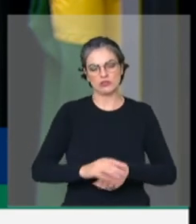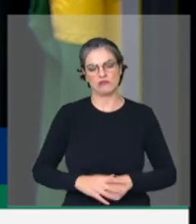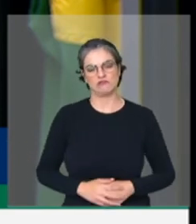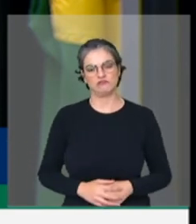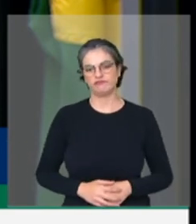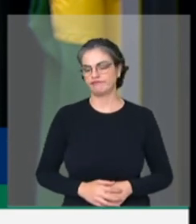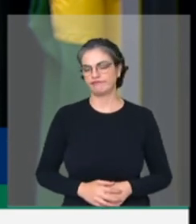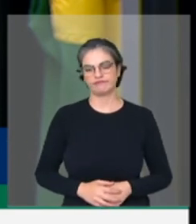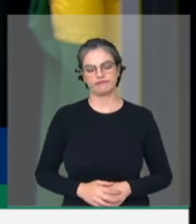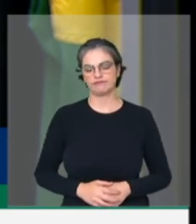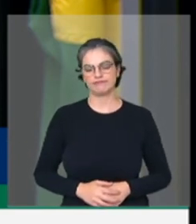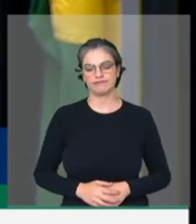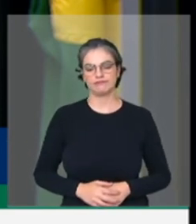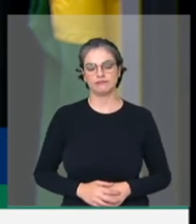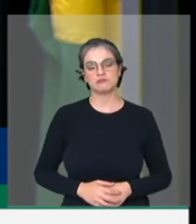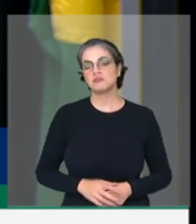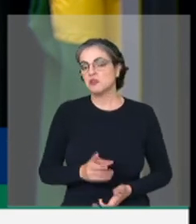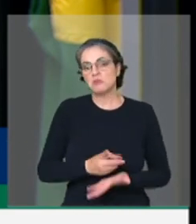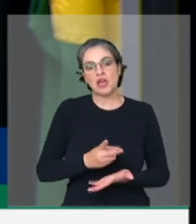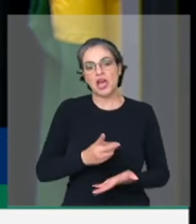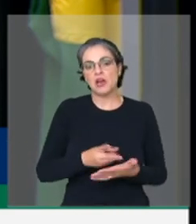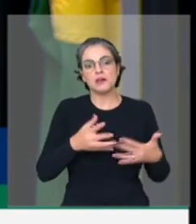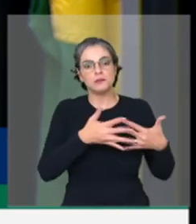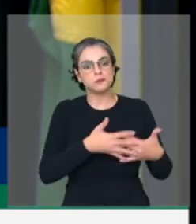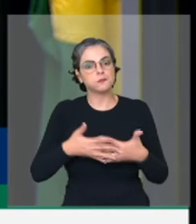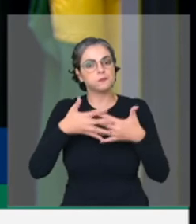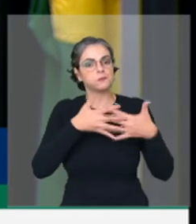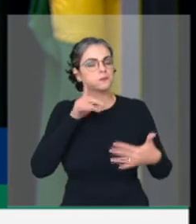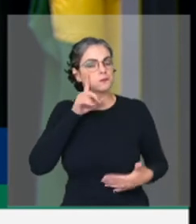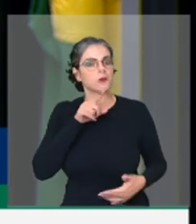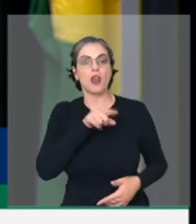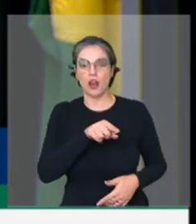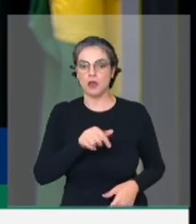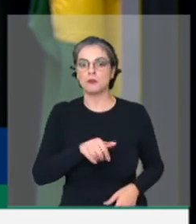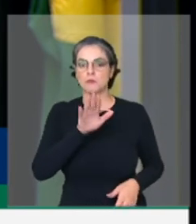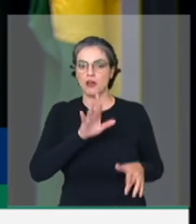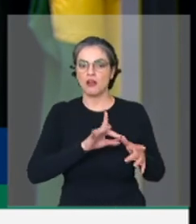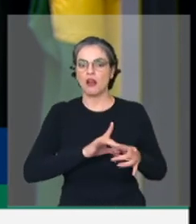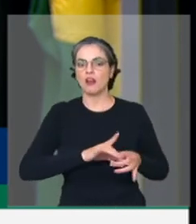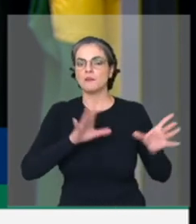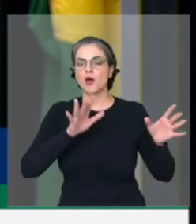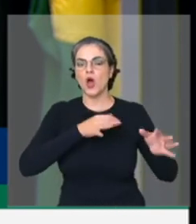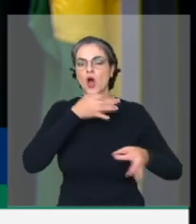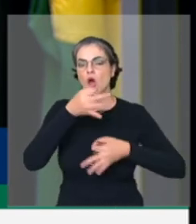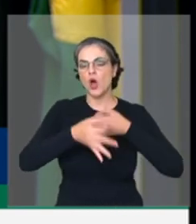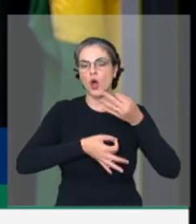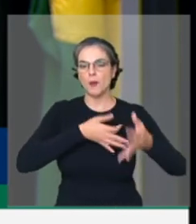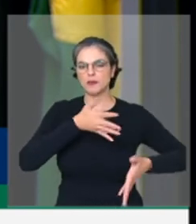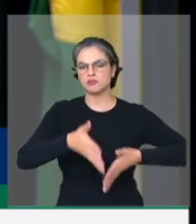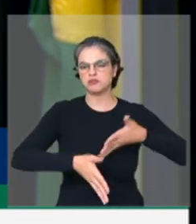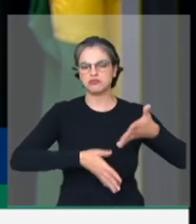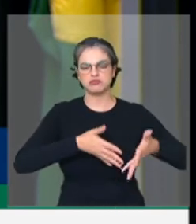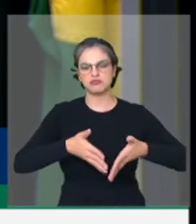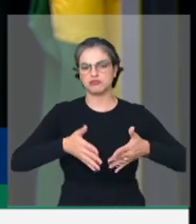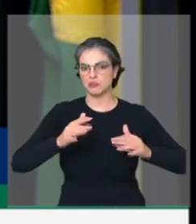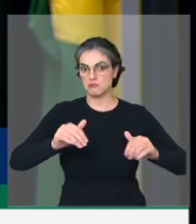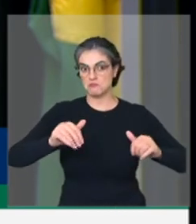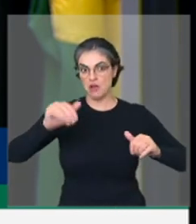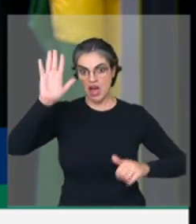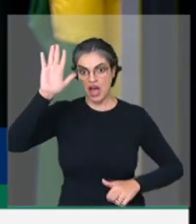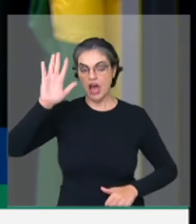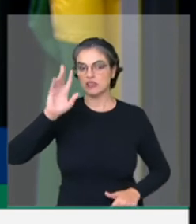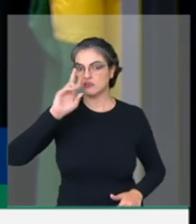E, mesmo nos Estados Unidos, país onde a liberdade de expressão adquire maior estatura